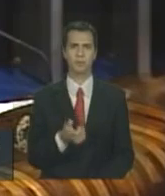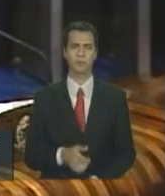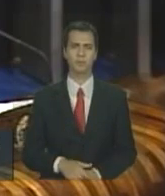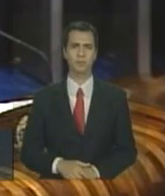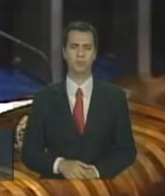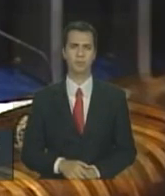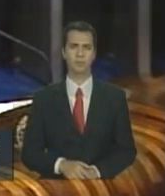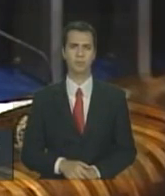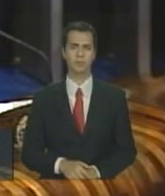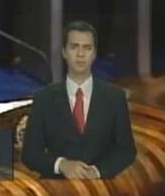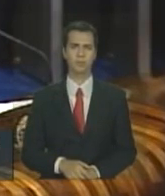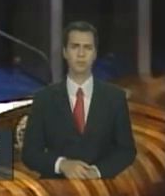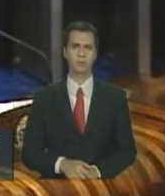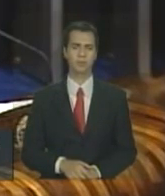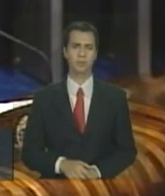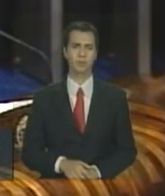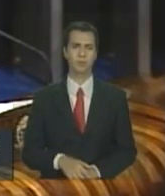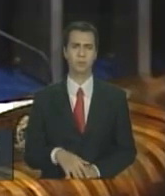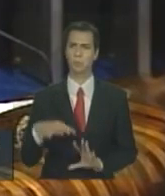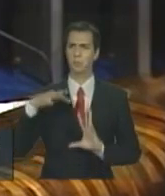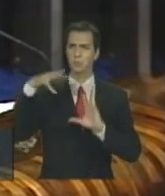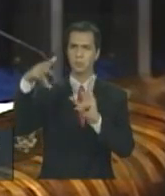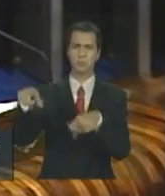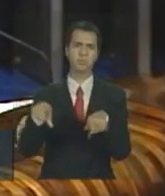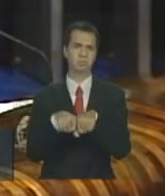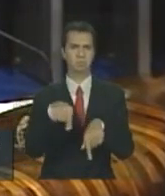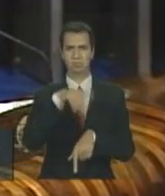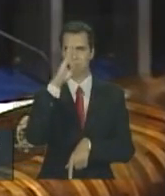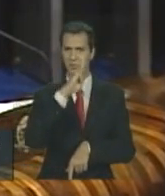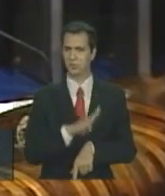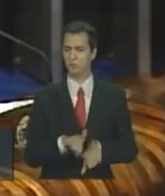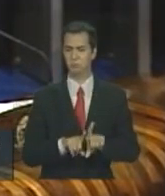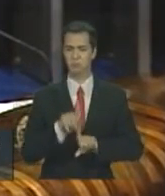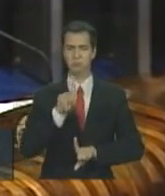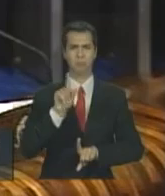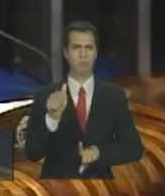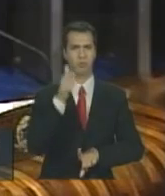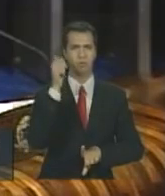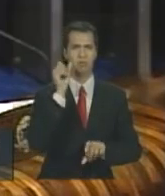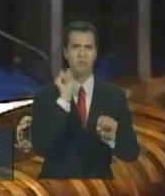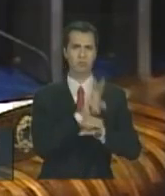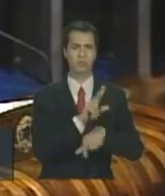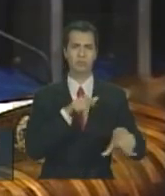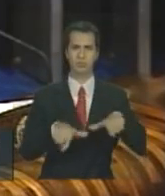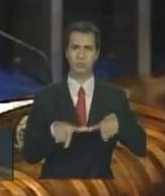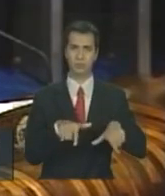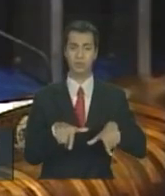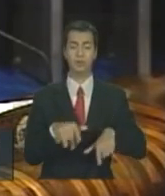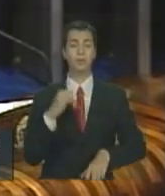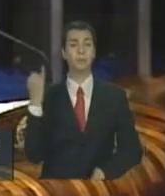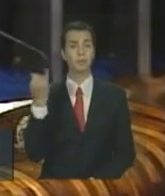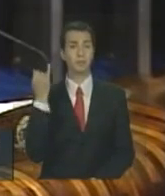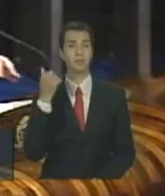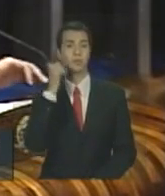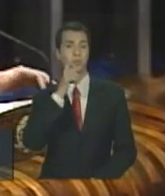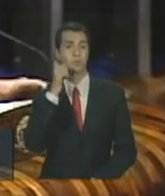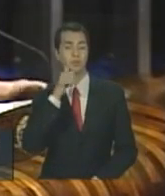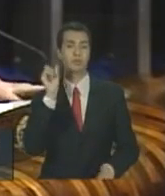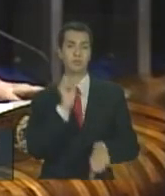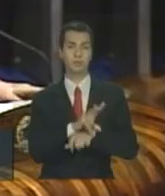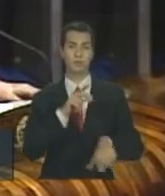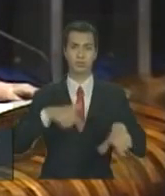se constata nos demais países do mundo. A importância do trabalho feminino, tanto no que se refere